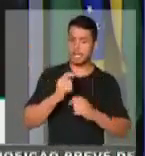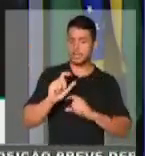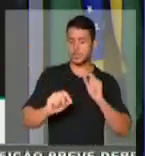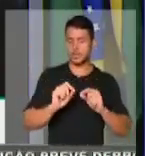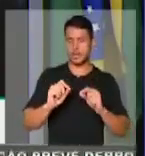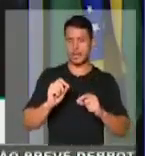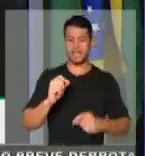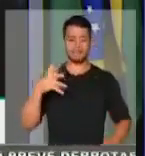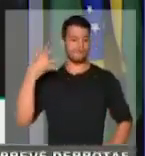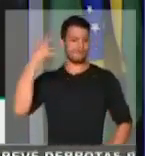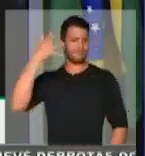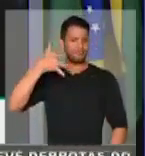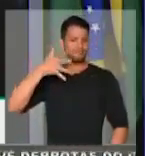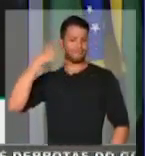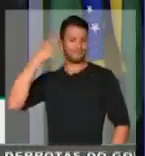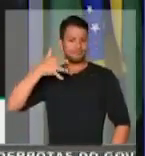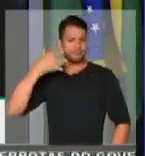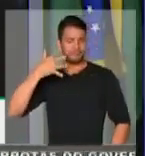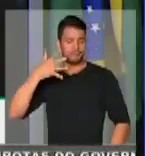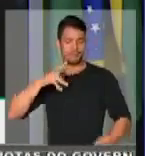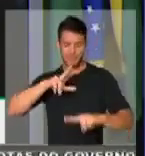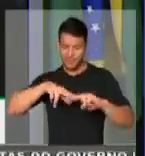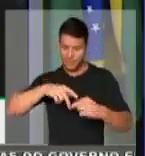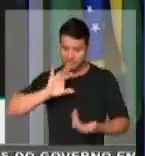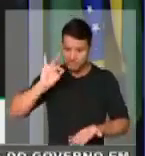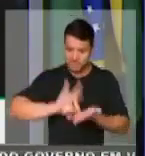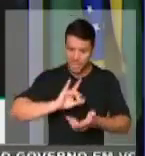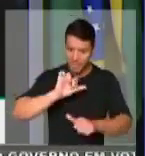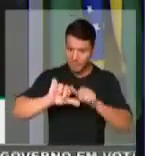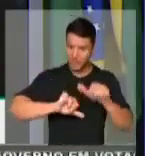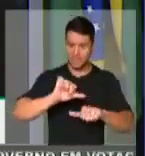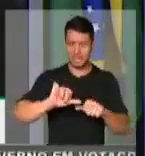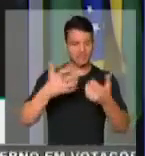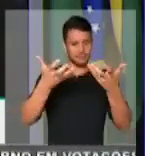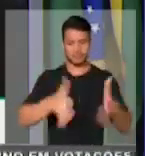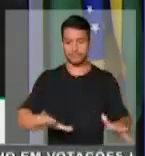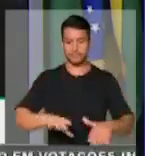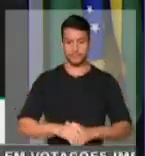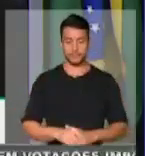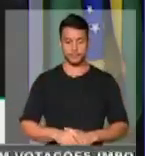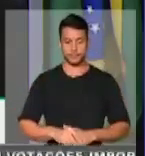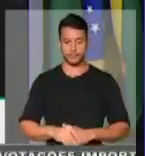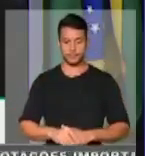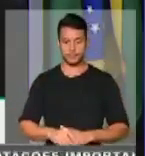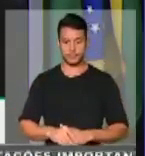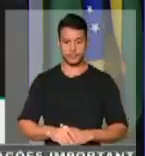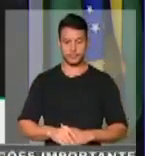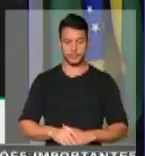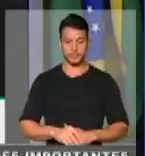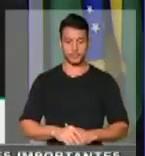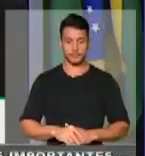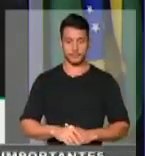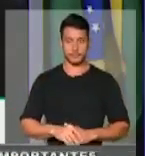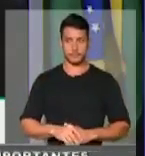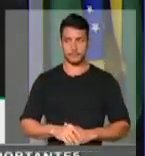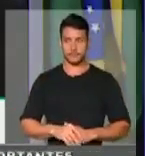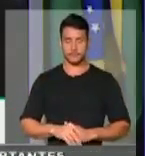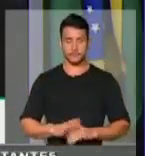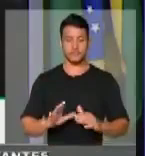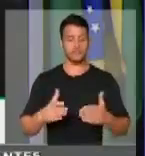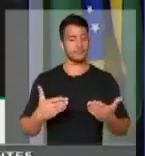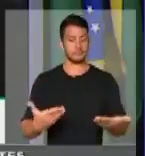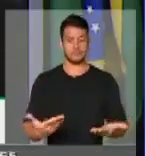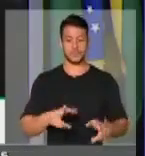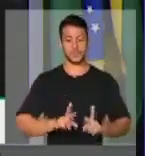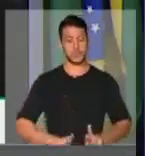que a intenção verdadeira de mudar alguma coisa. Seria objetivo do presidente criminalizar a política?